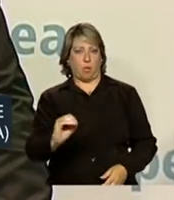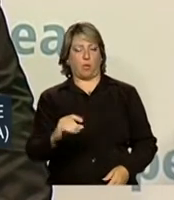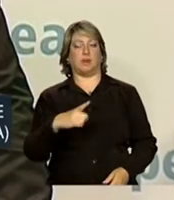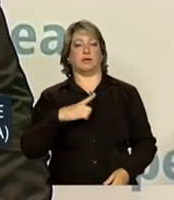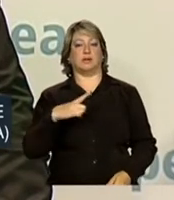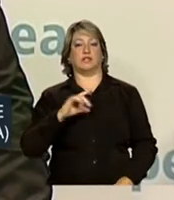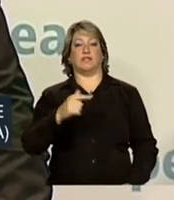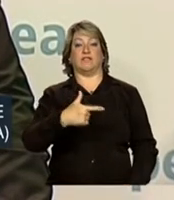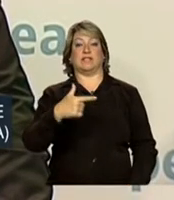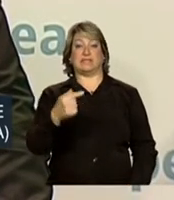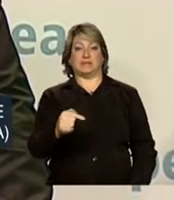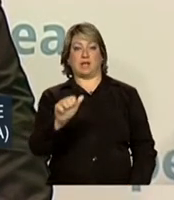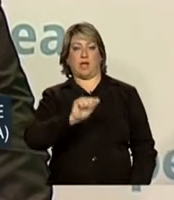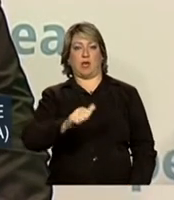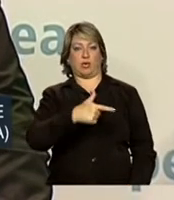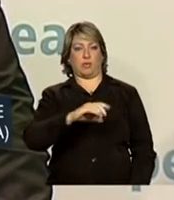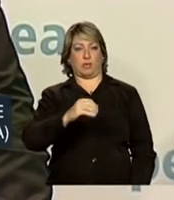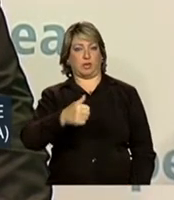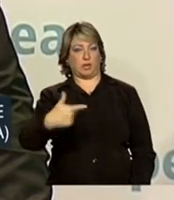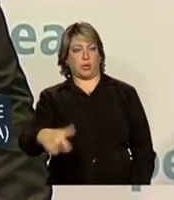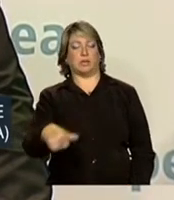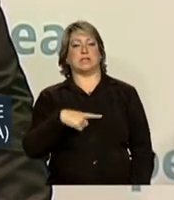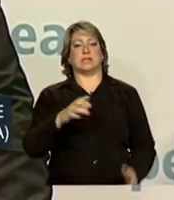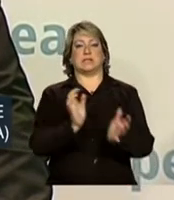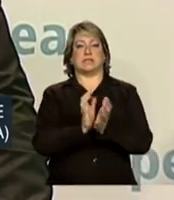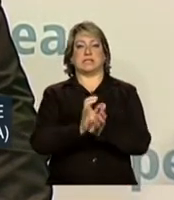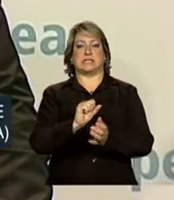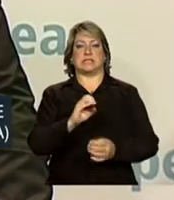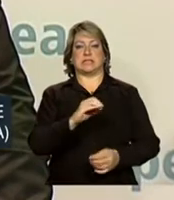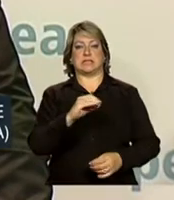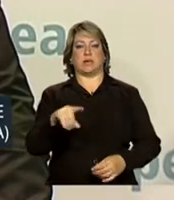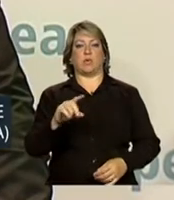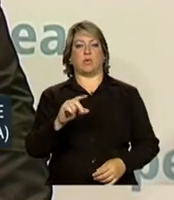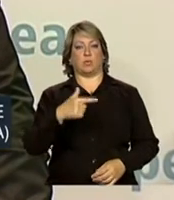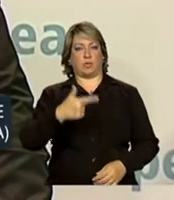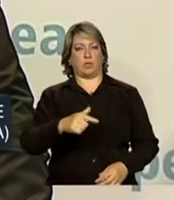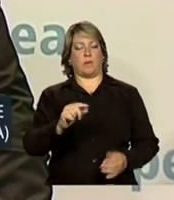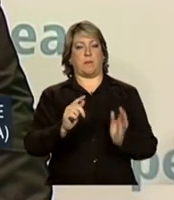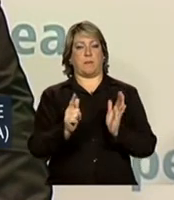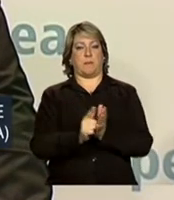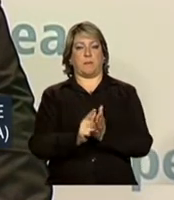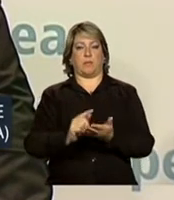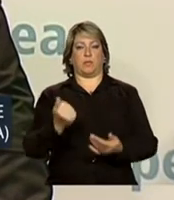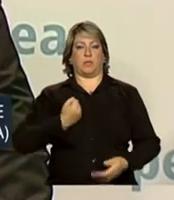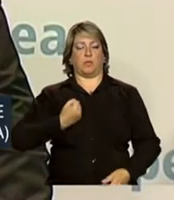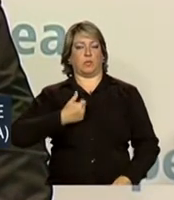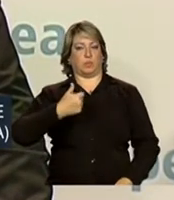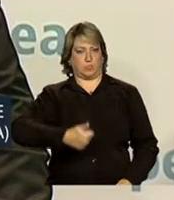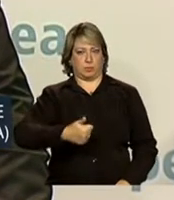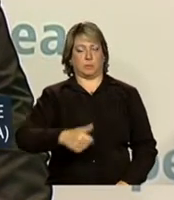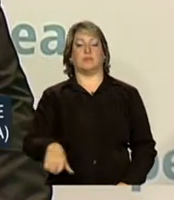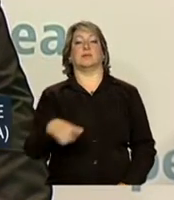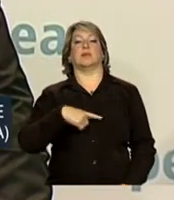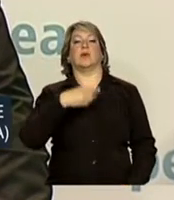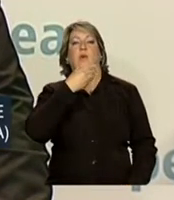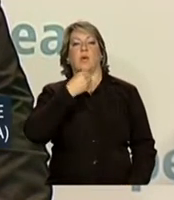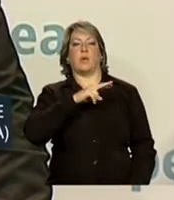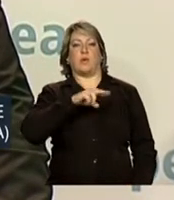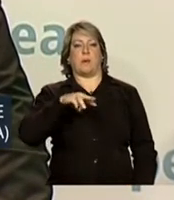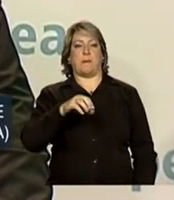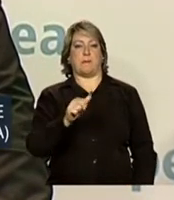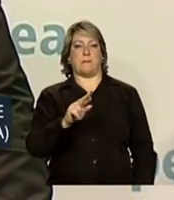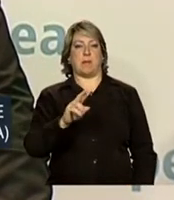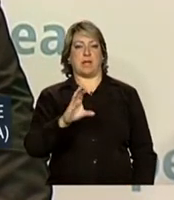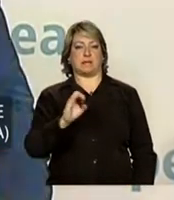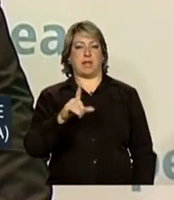27 de agosto de 2012, seção 2, página 1. O senhor Marcelo Cortez